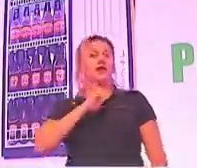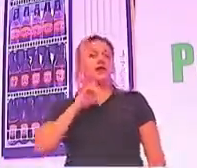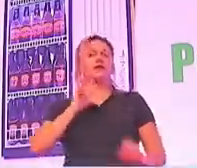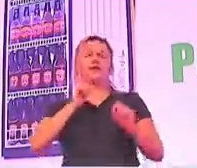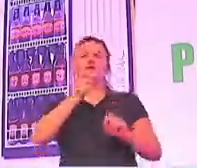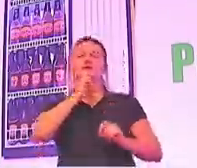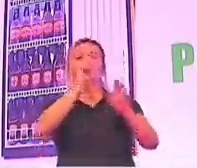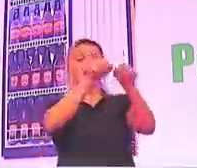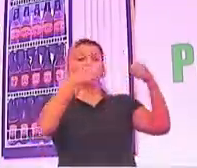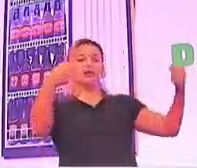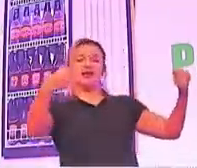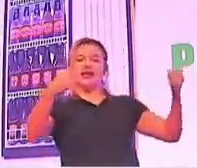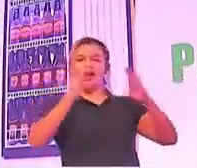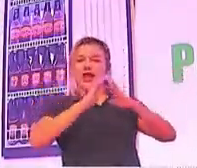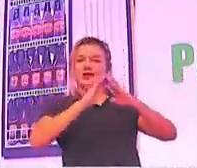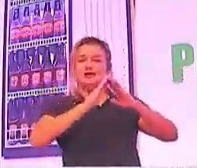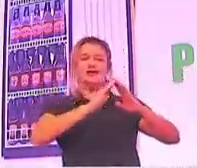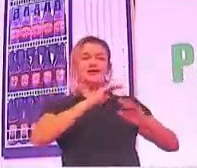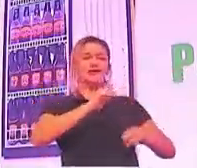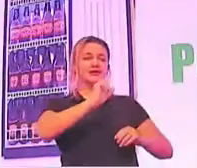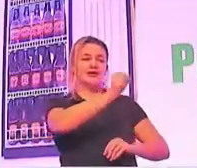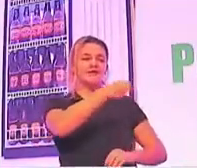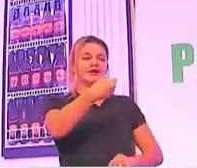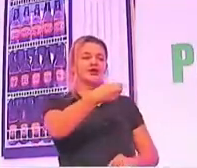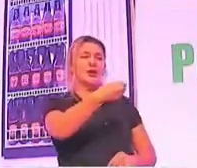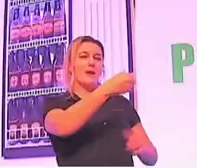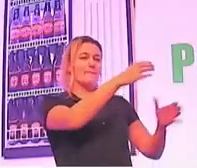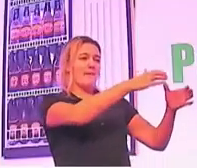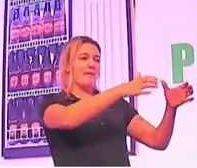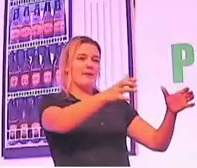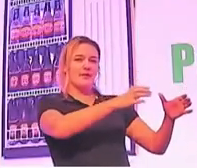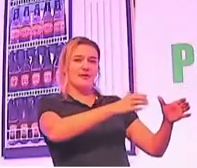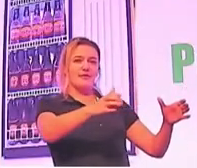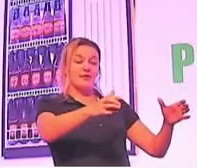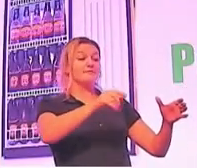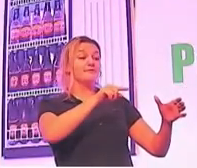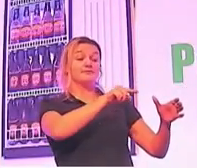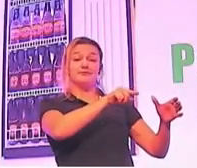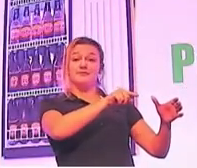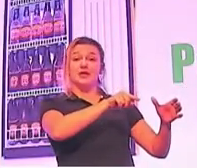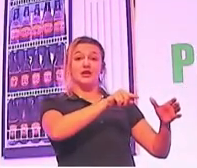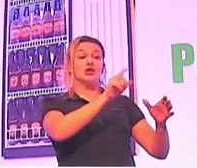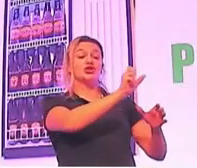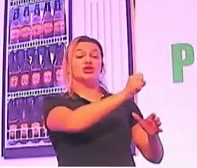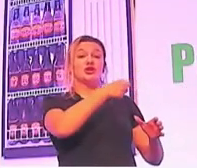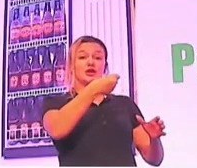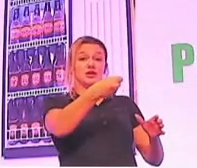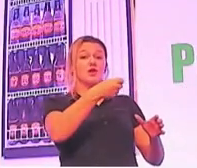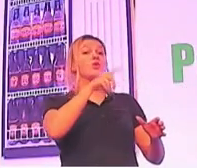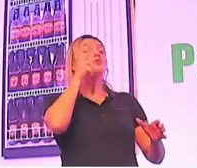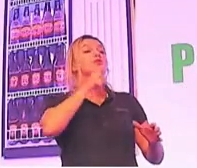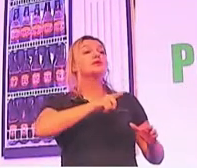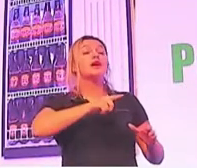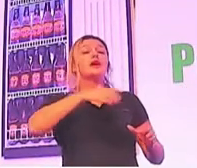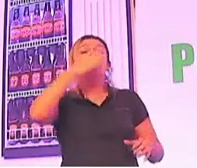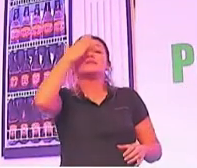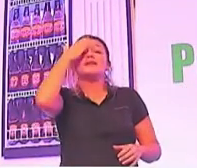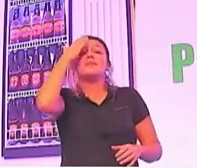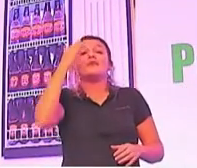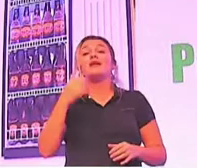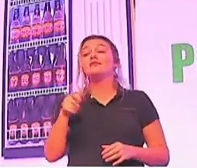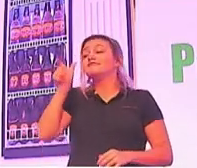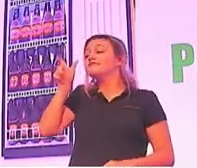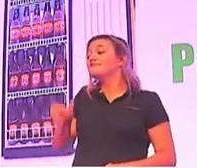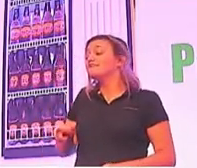e outras coisas mais também. E essa geladeira consegue saber quem da sua família está abrindo a